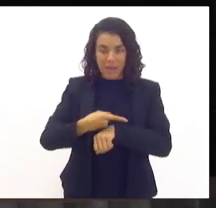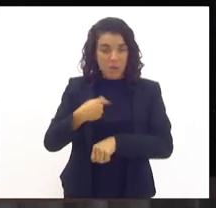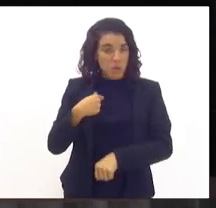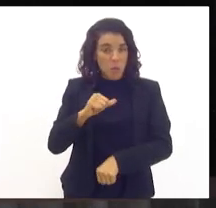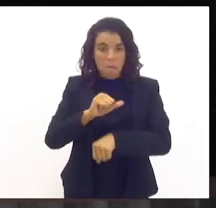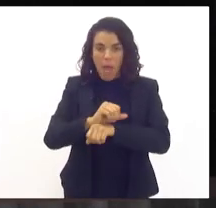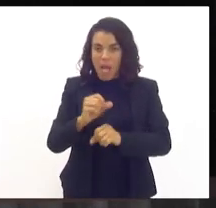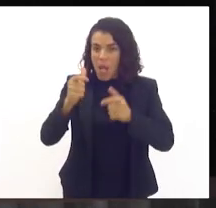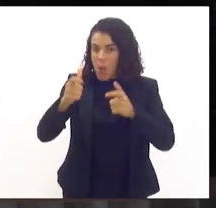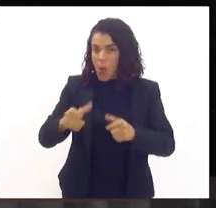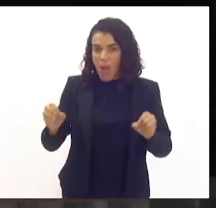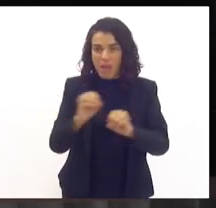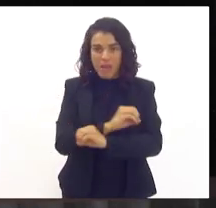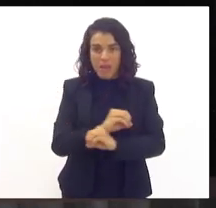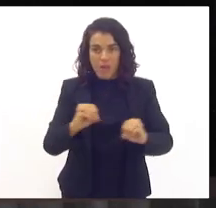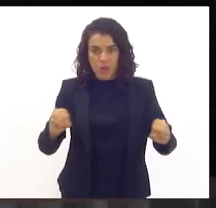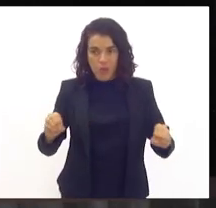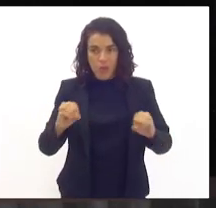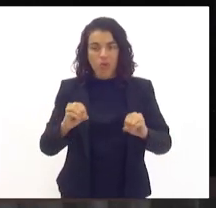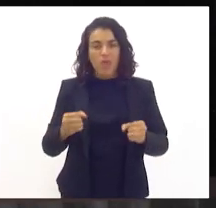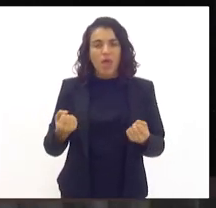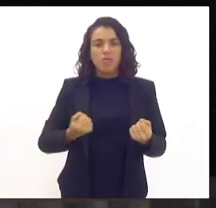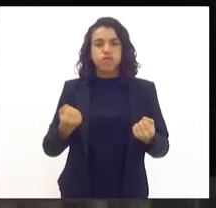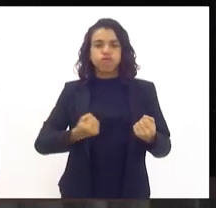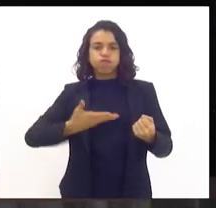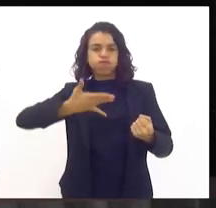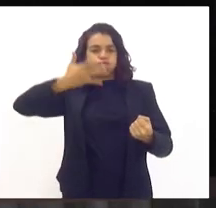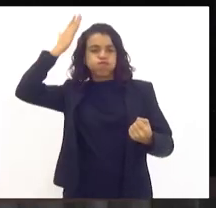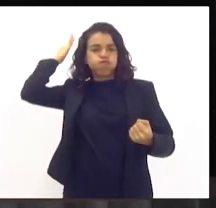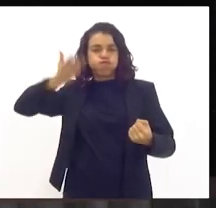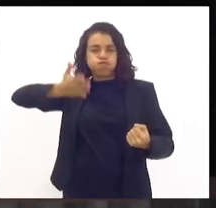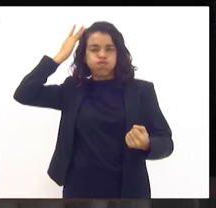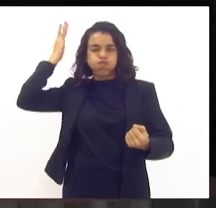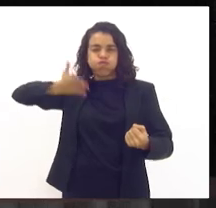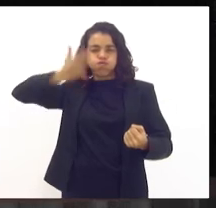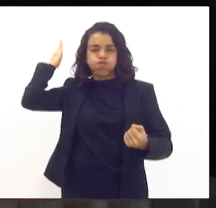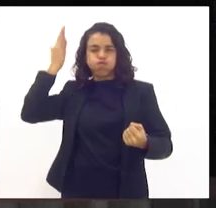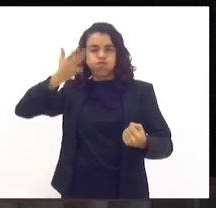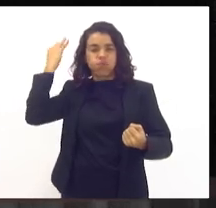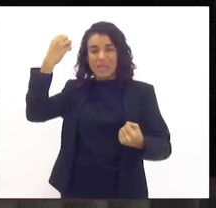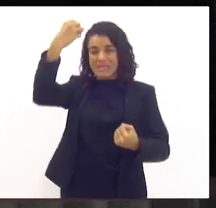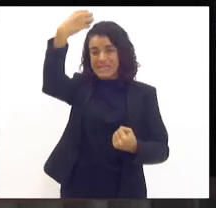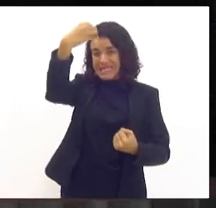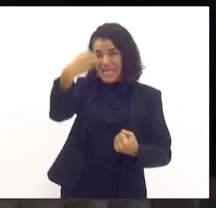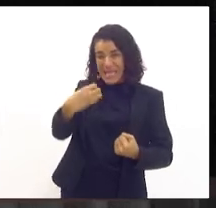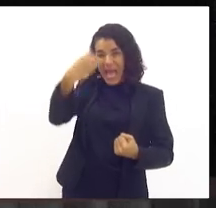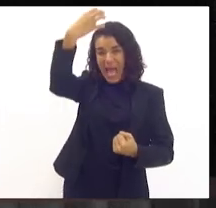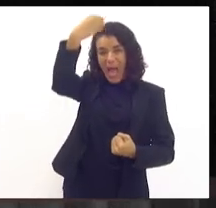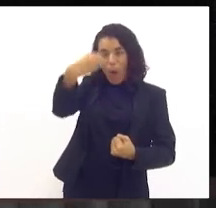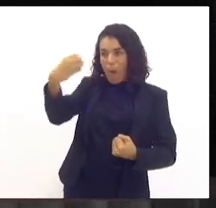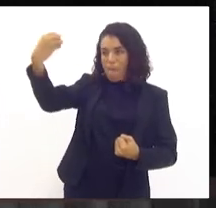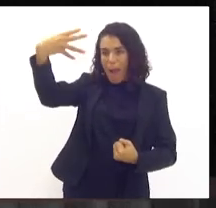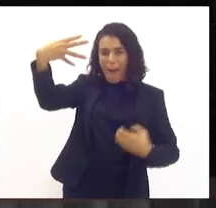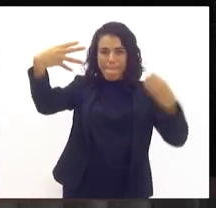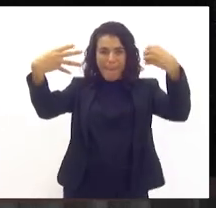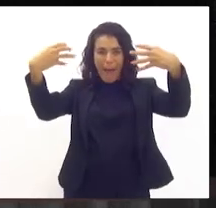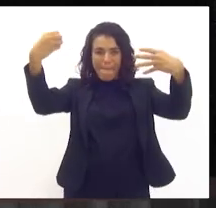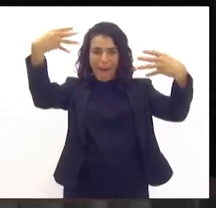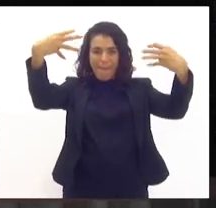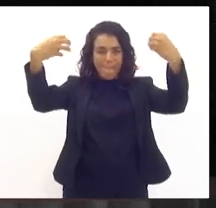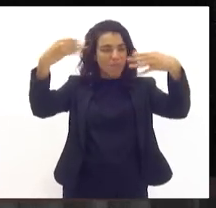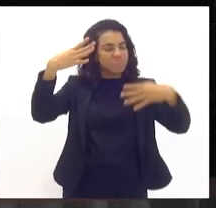sinal, cortei todos os carros que tinha no caminho, avancei todos os tipos de radar, tudo que se possa